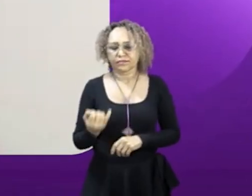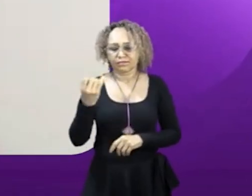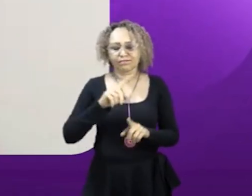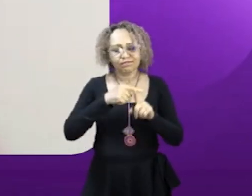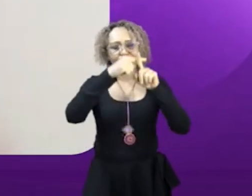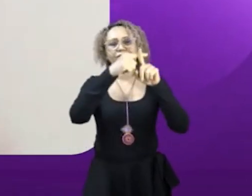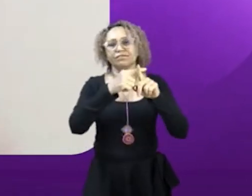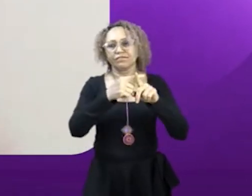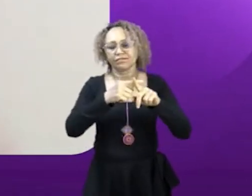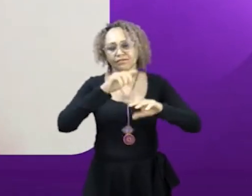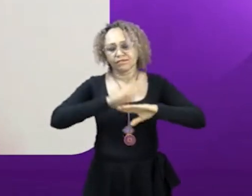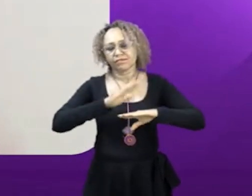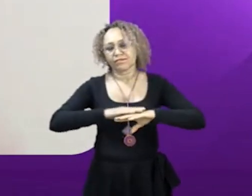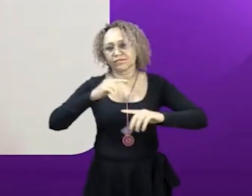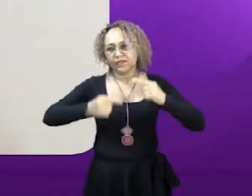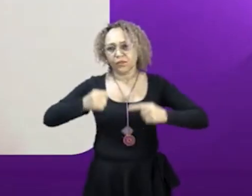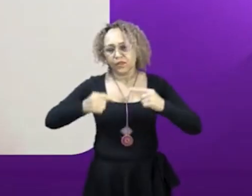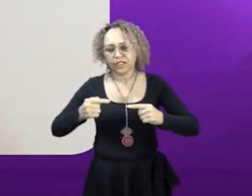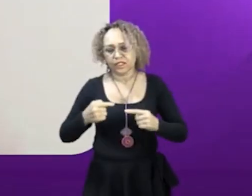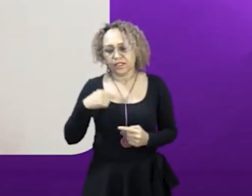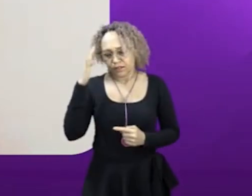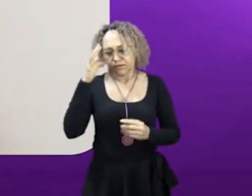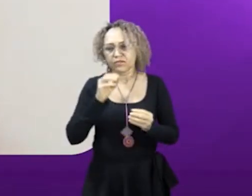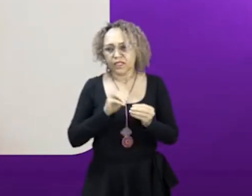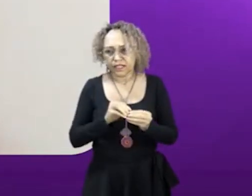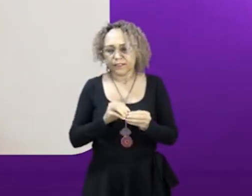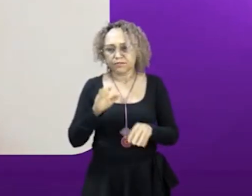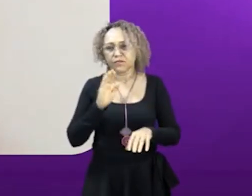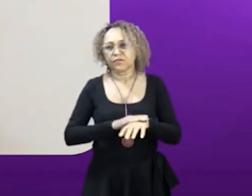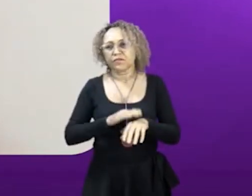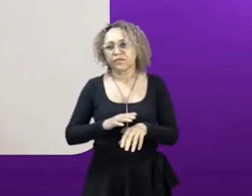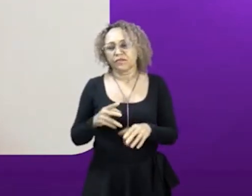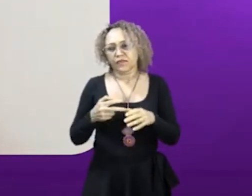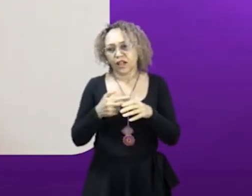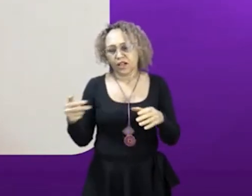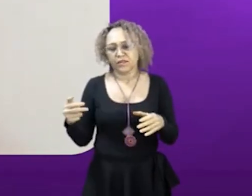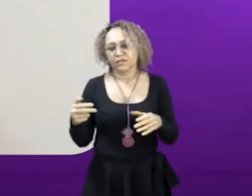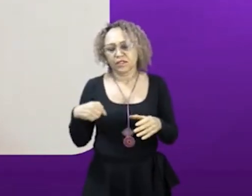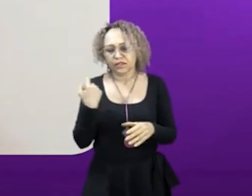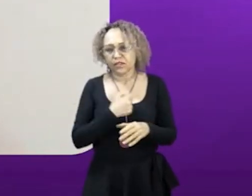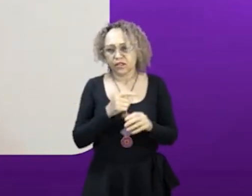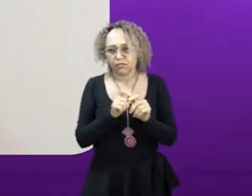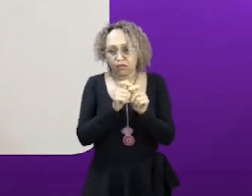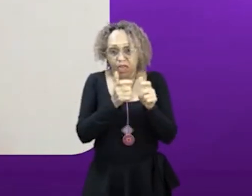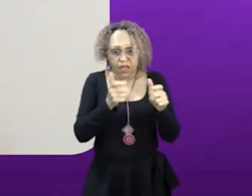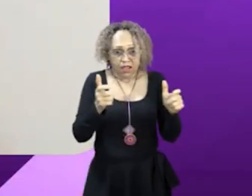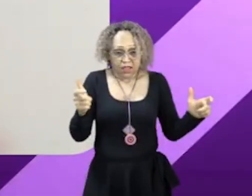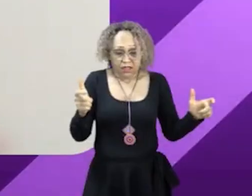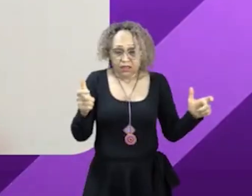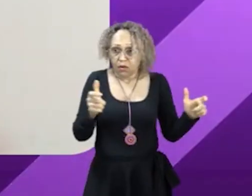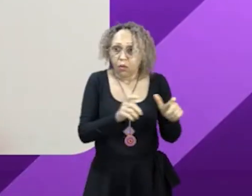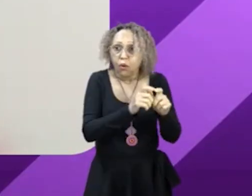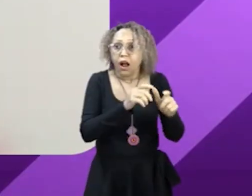positivo para o exercício da política. E entendo que na própria Câmara Municipal, atualmente a gente tem o maior número de mulheres da história da